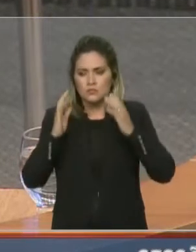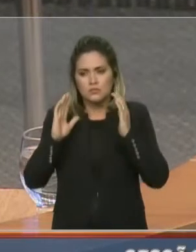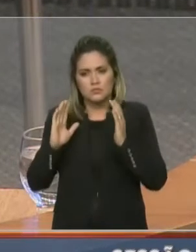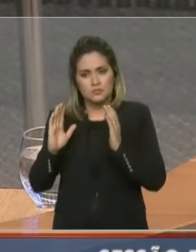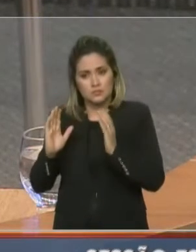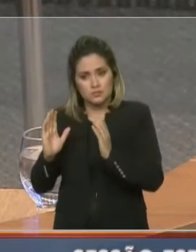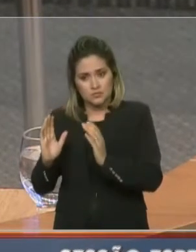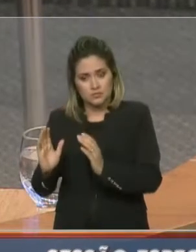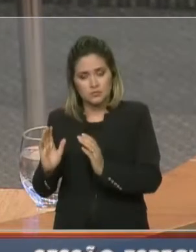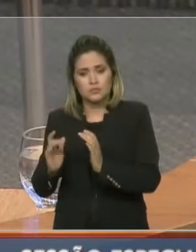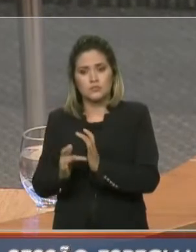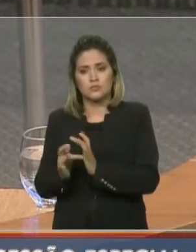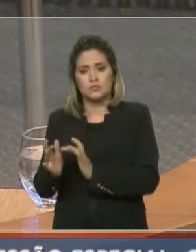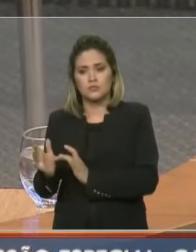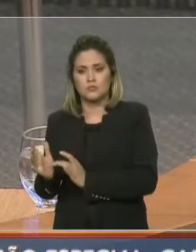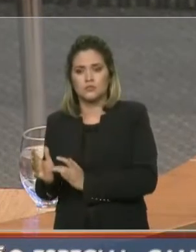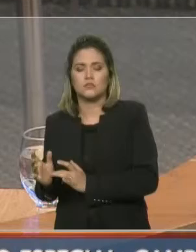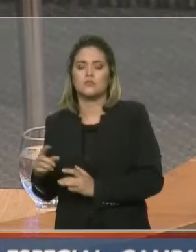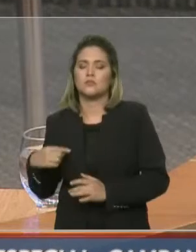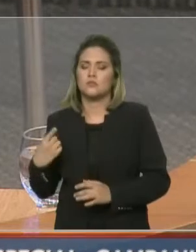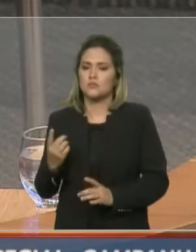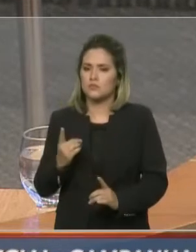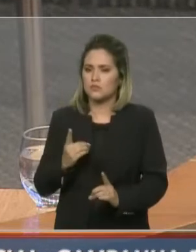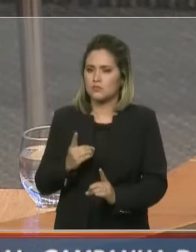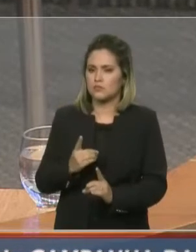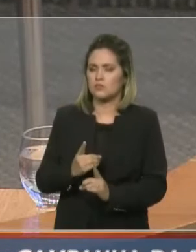inicialmente, dos padres da Igreja,